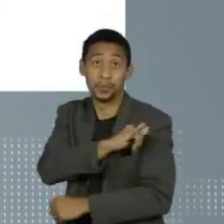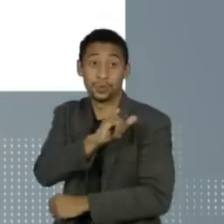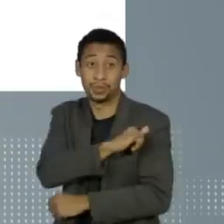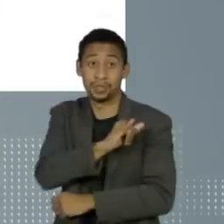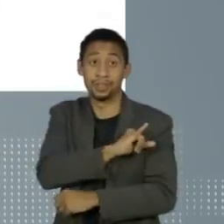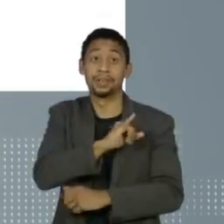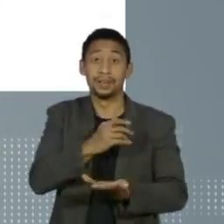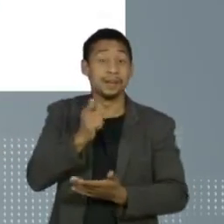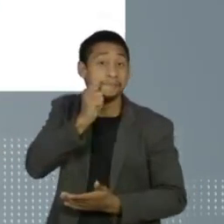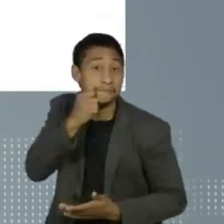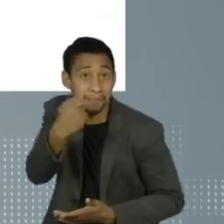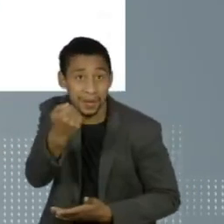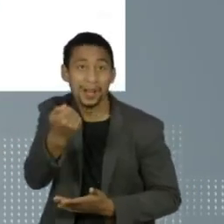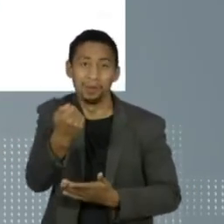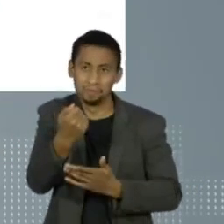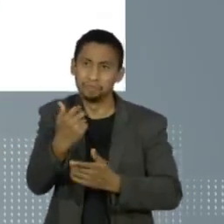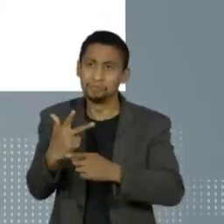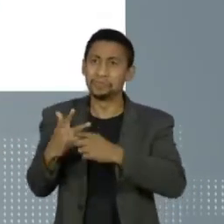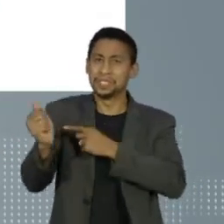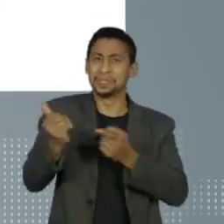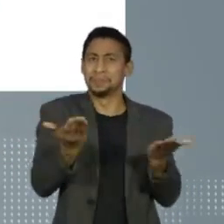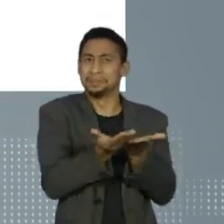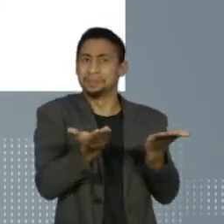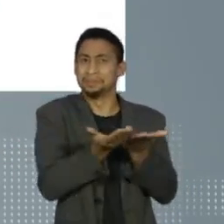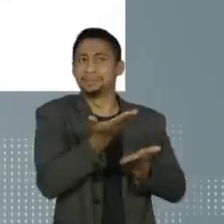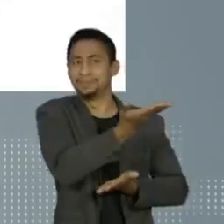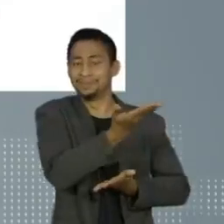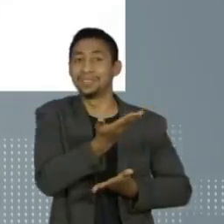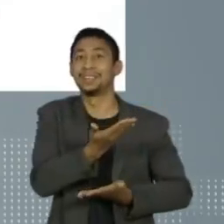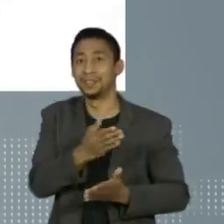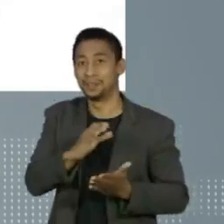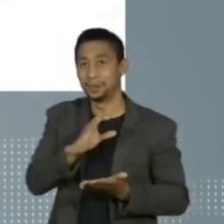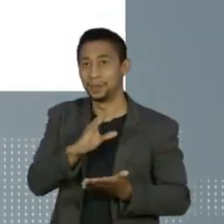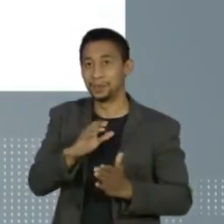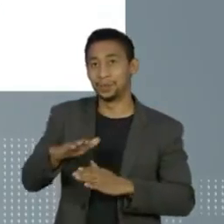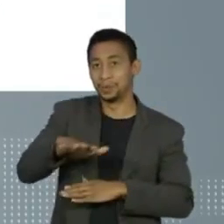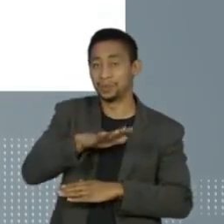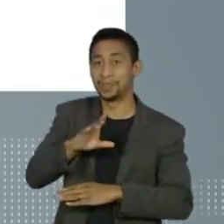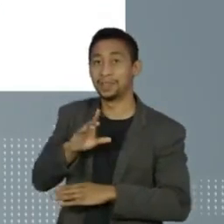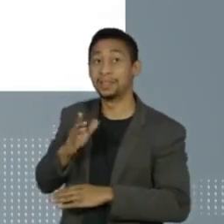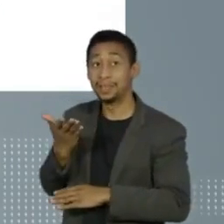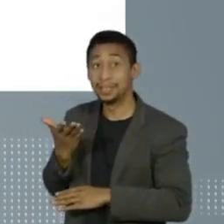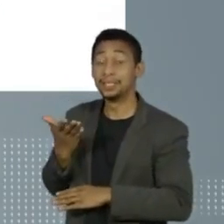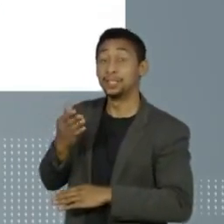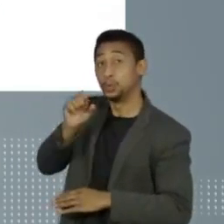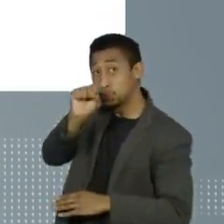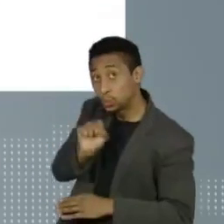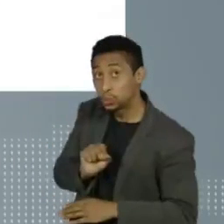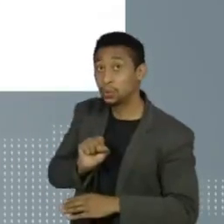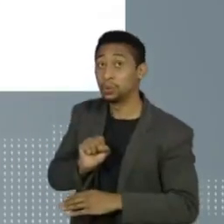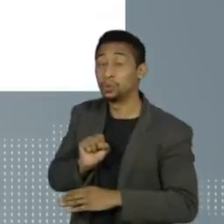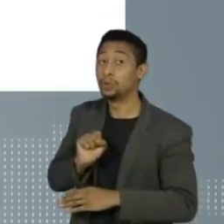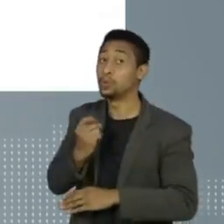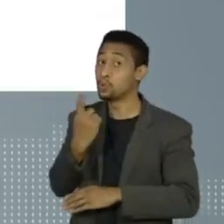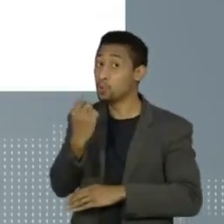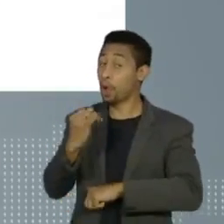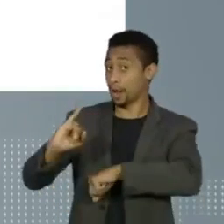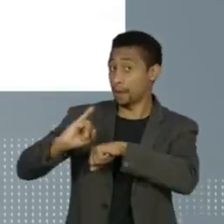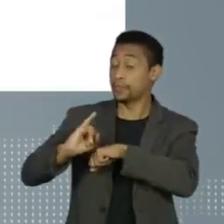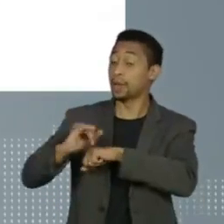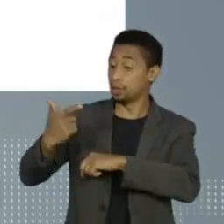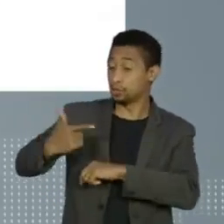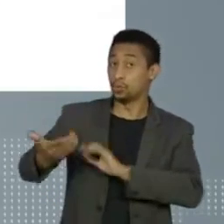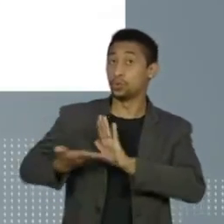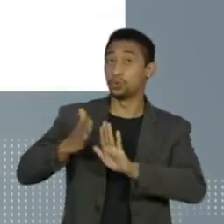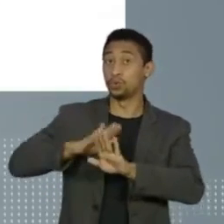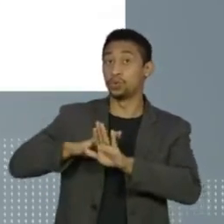pais do den derrotou o atual prefeito Marcelo Crivela do republicanos na região sul apenas uma capital foi para o segundo turno